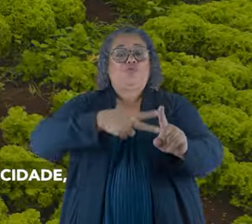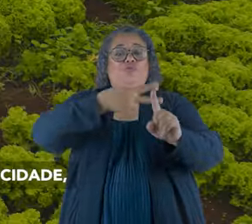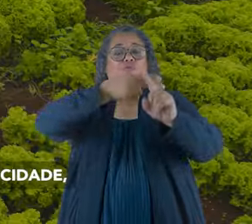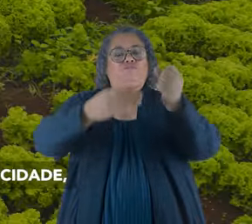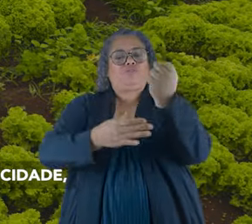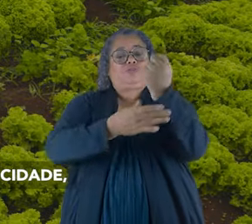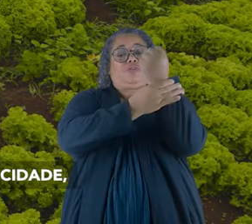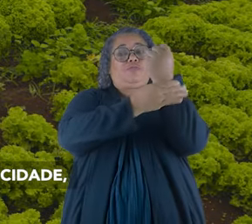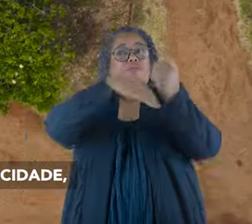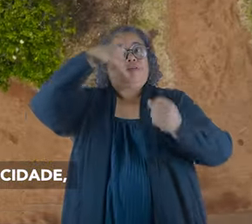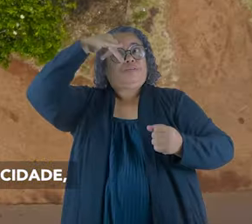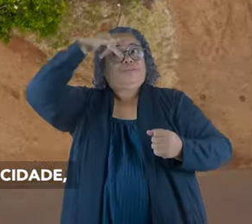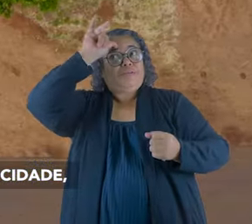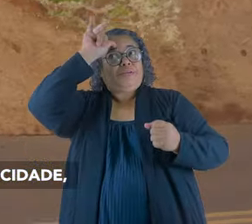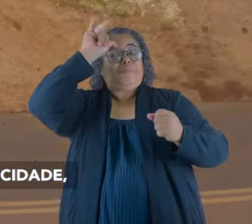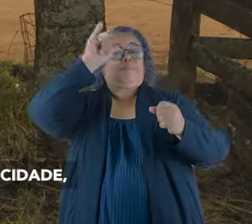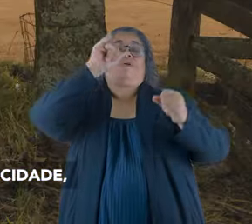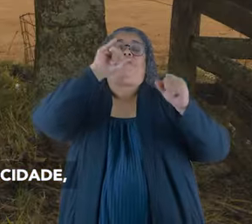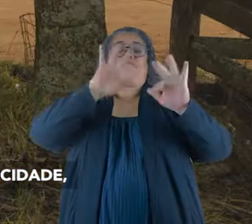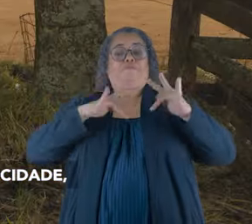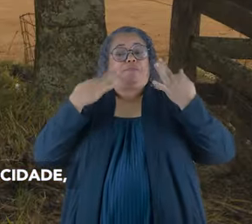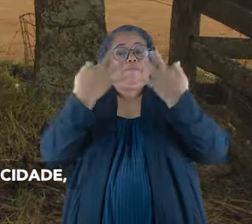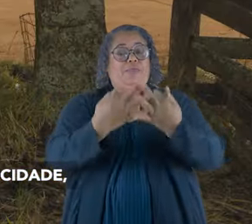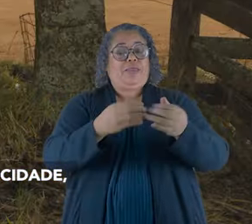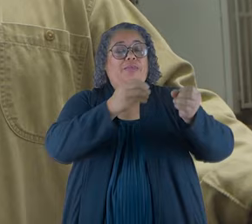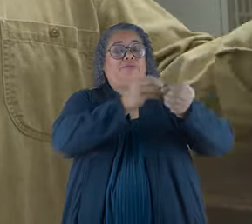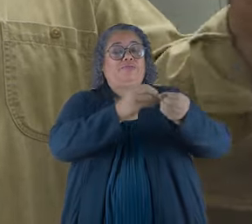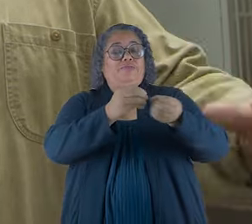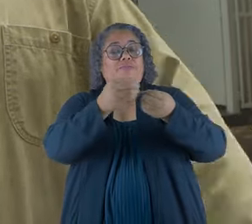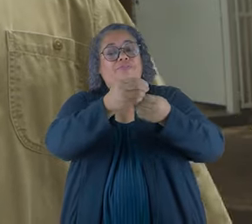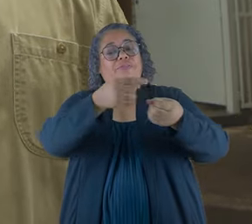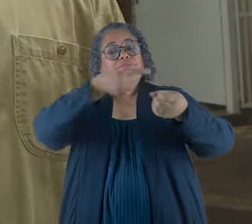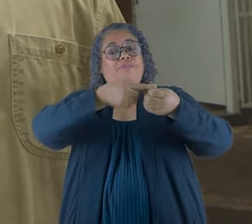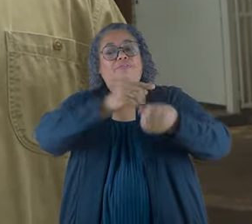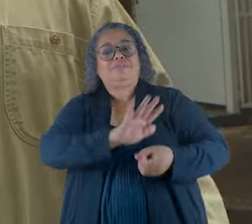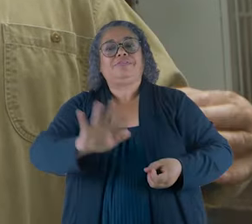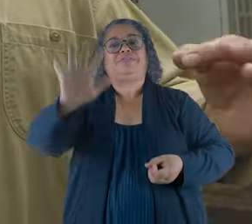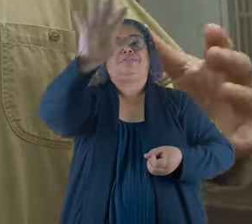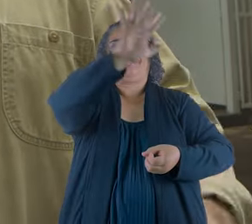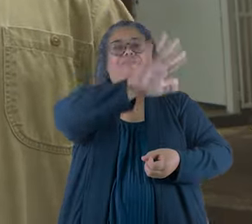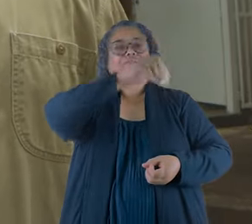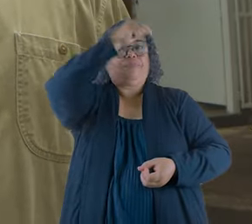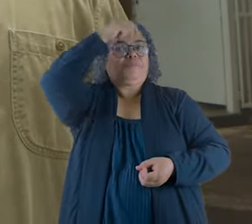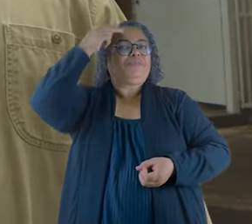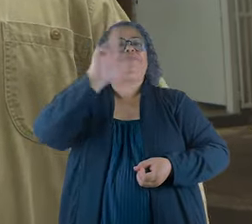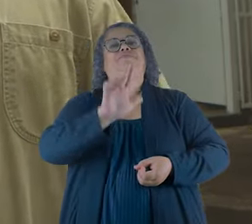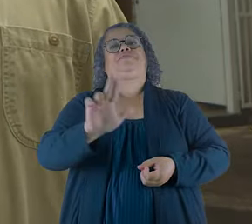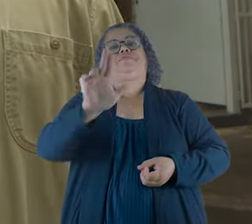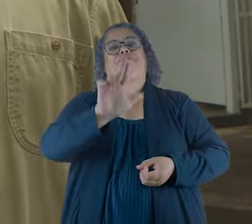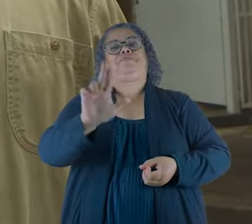É mais segurança para famílias no campo, nos distritos e na cidade. Para toda a nossa gente, Prefeitura de Uberlândia!